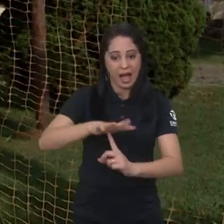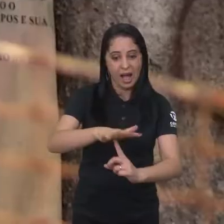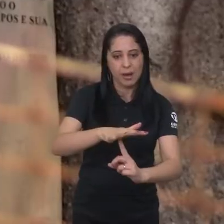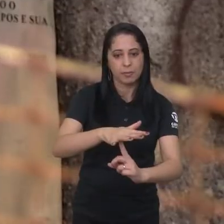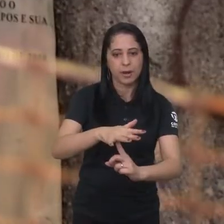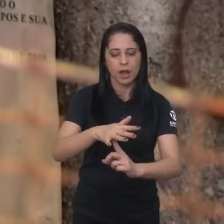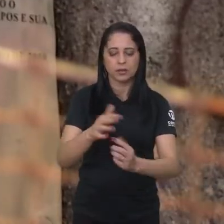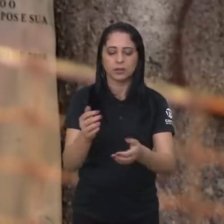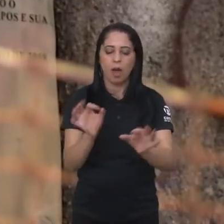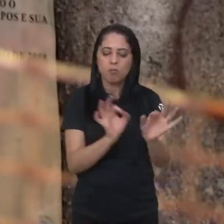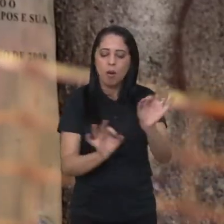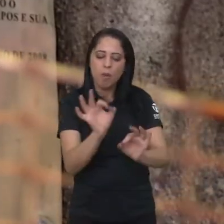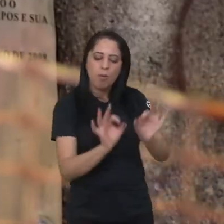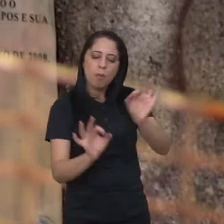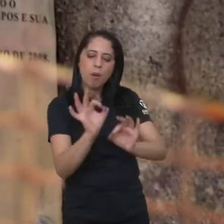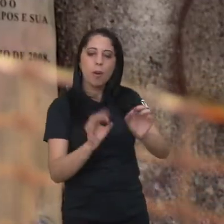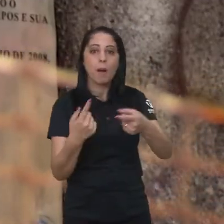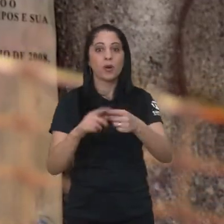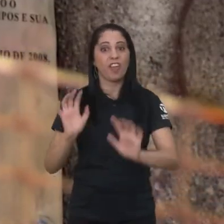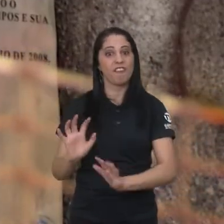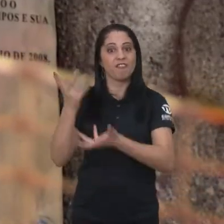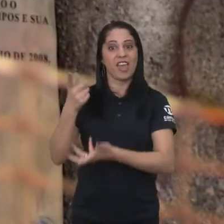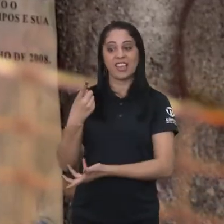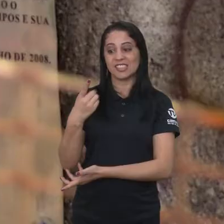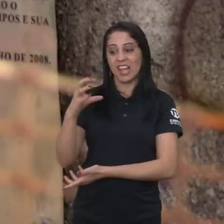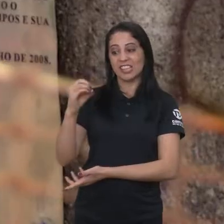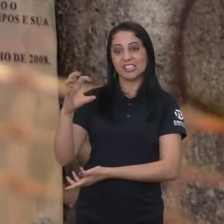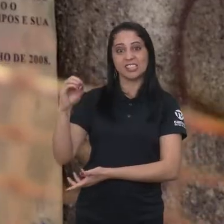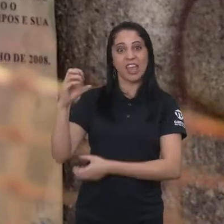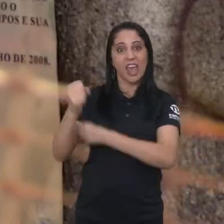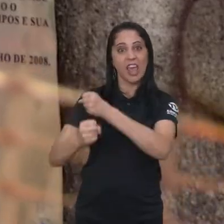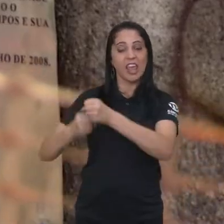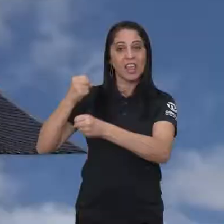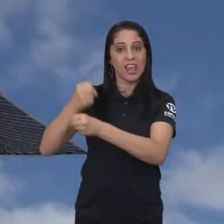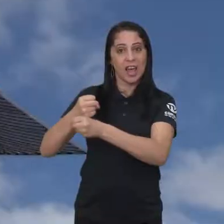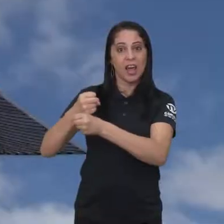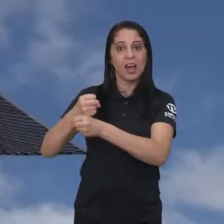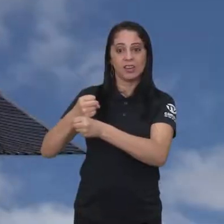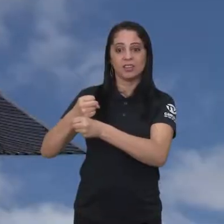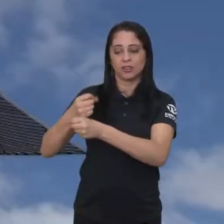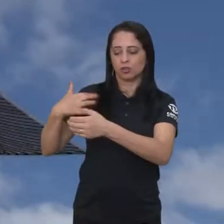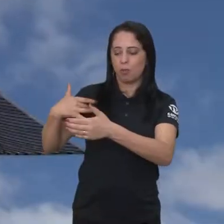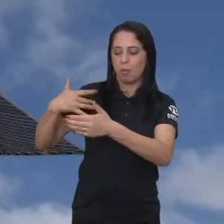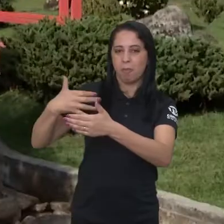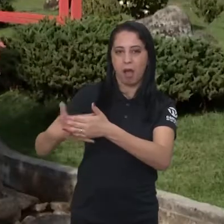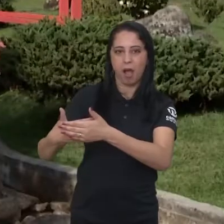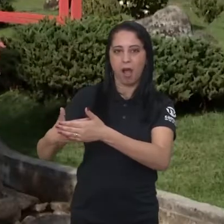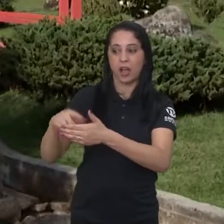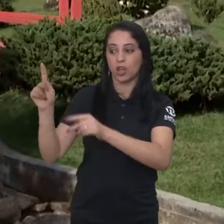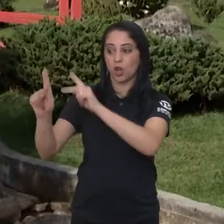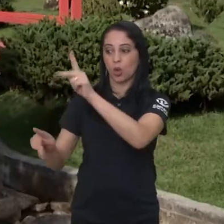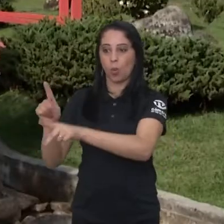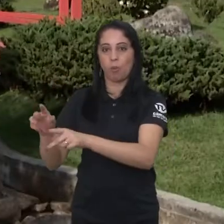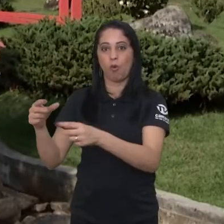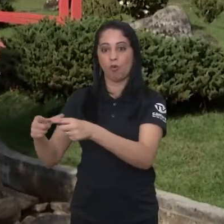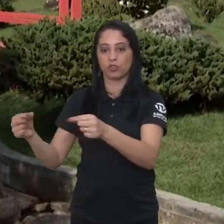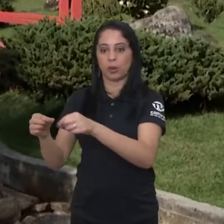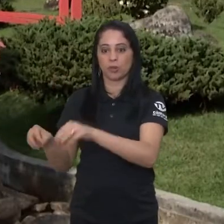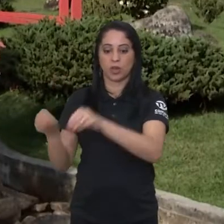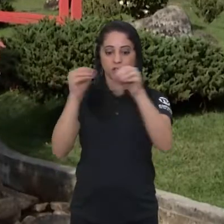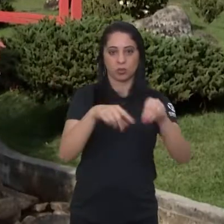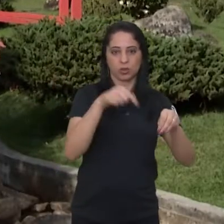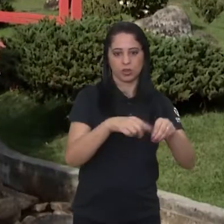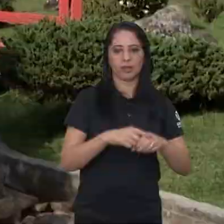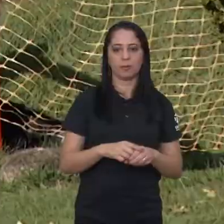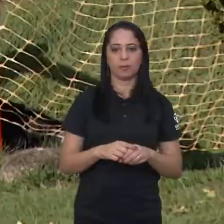para comemorar o centenário da imigração japonesa em São José dos Campos. Além do Torii, que vai ganhar uma nova